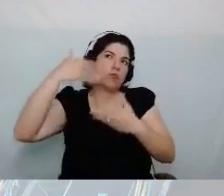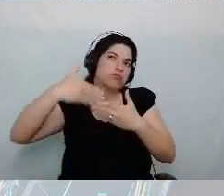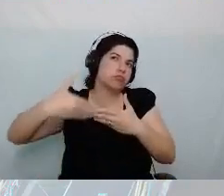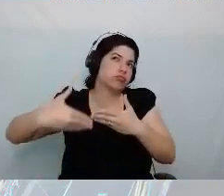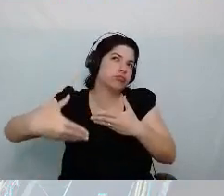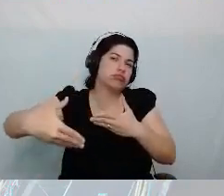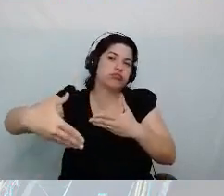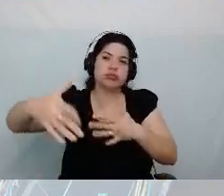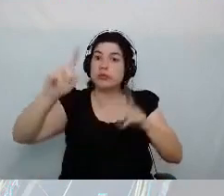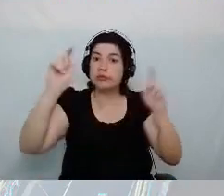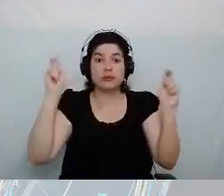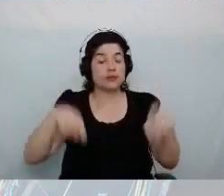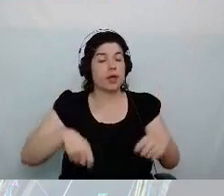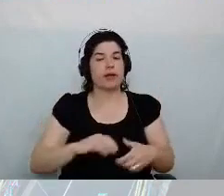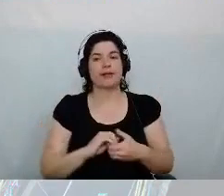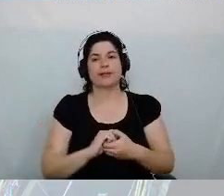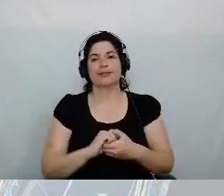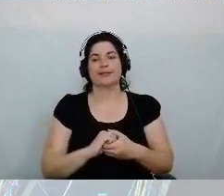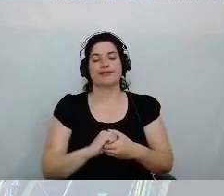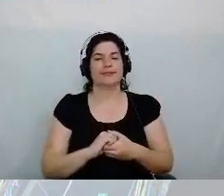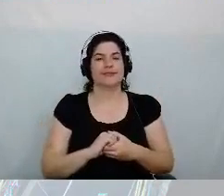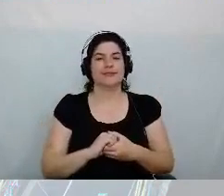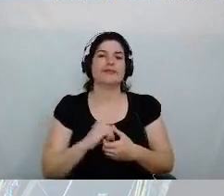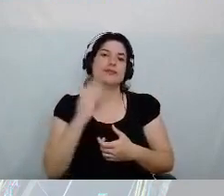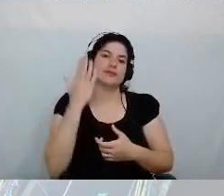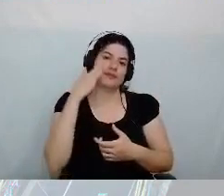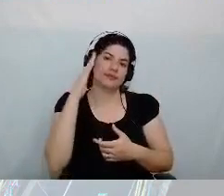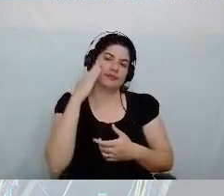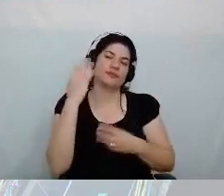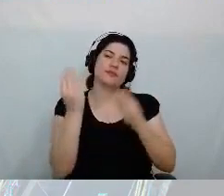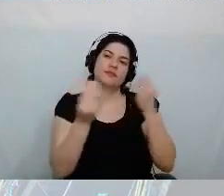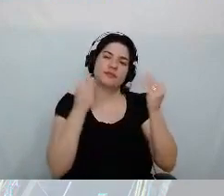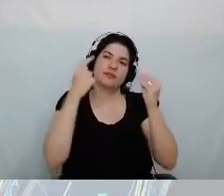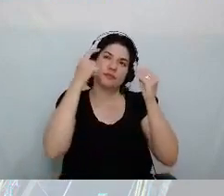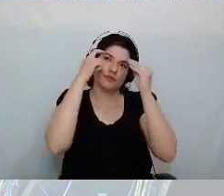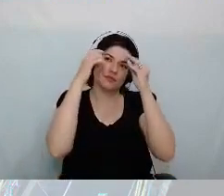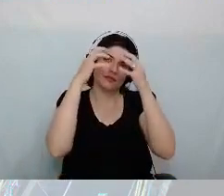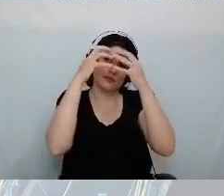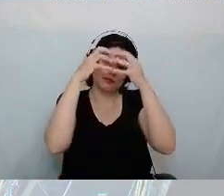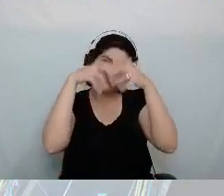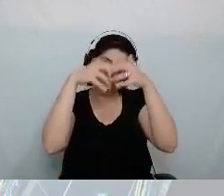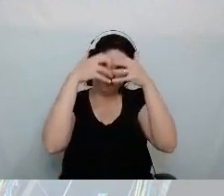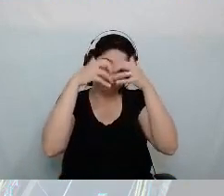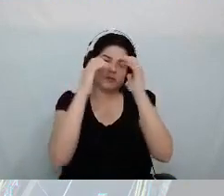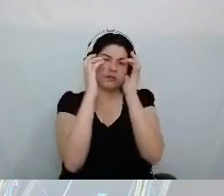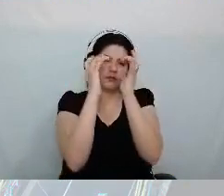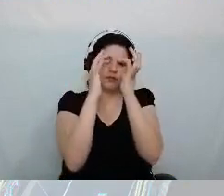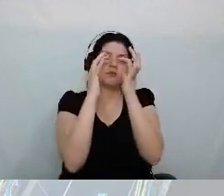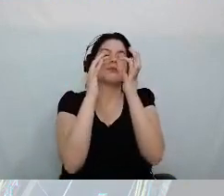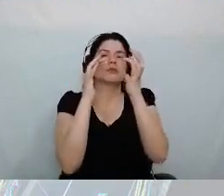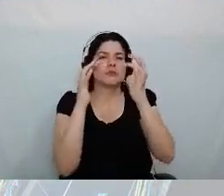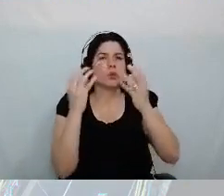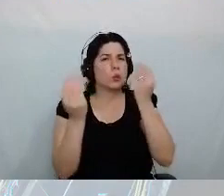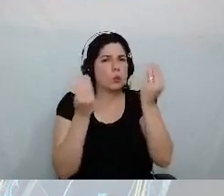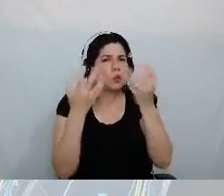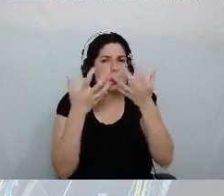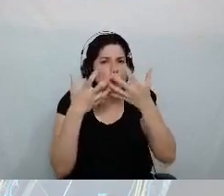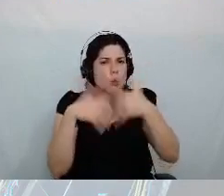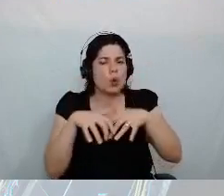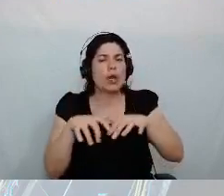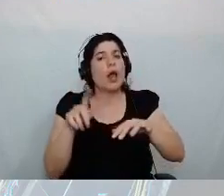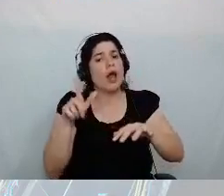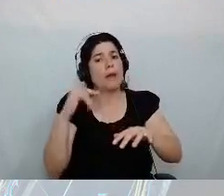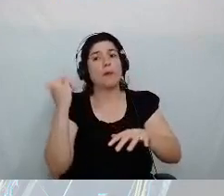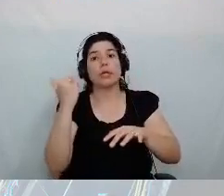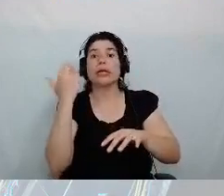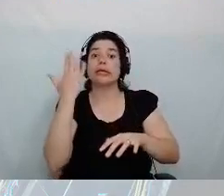tempo. Então, entender o funcionamento do mecanismo cerebral quando a gente se comunica é extremamente importante. E o